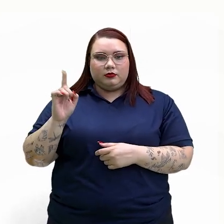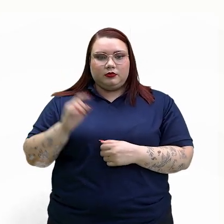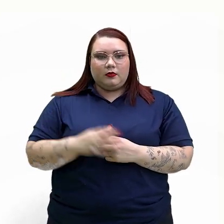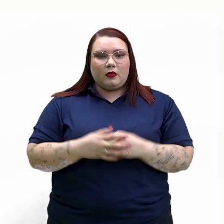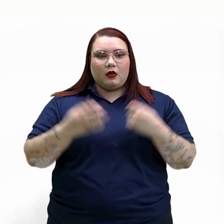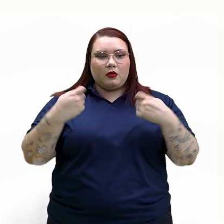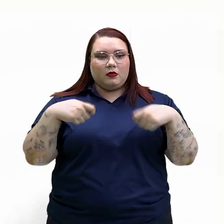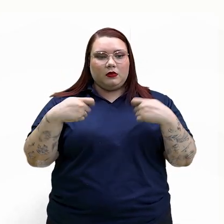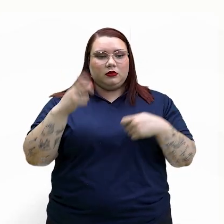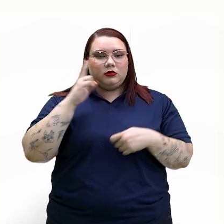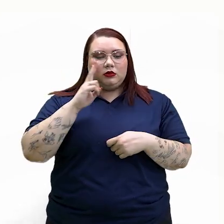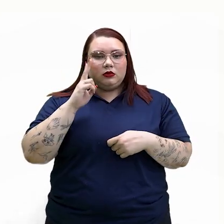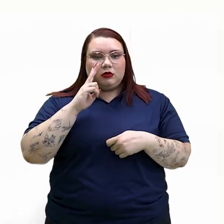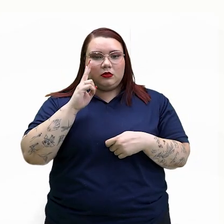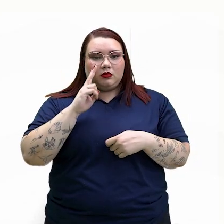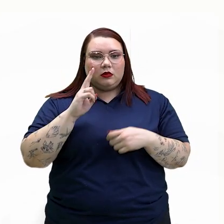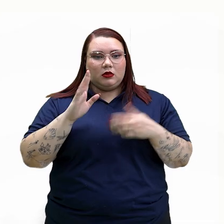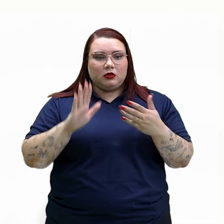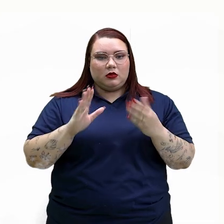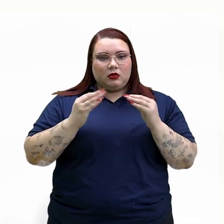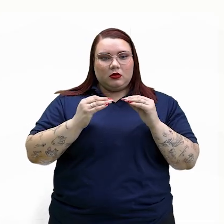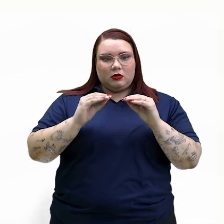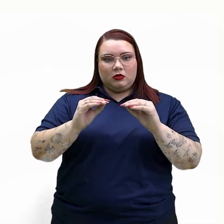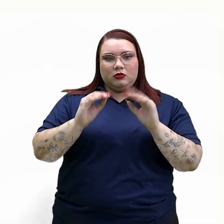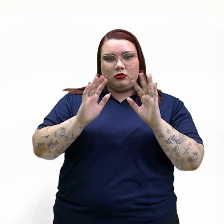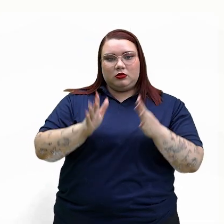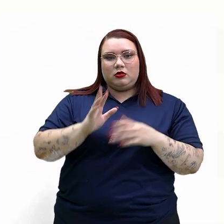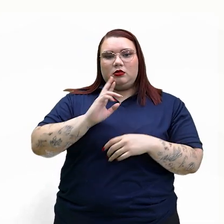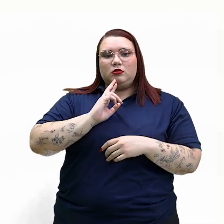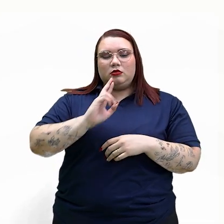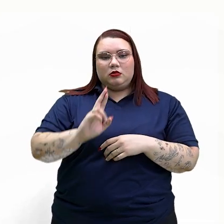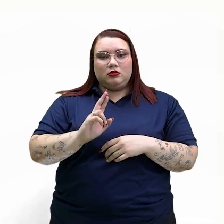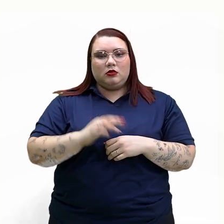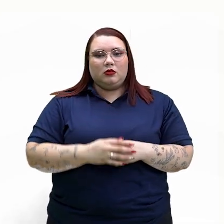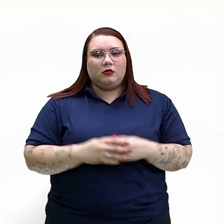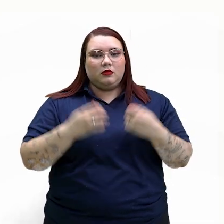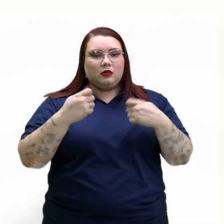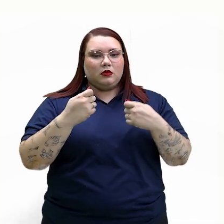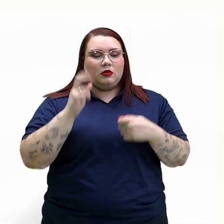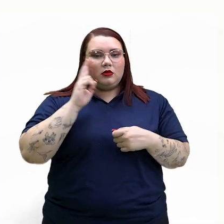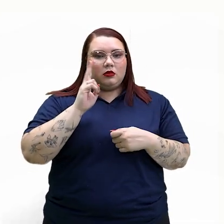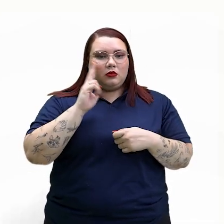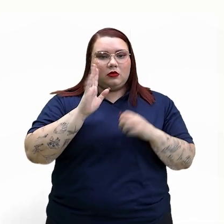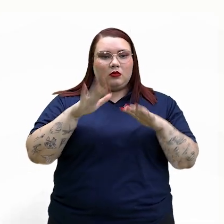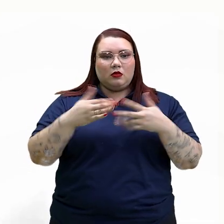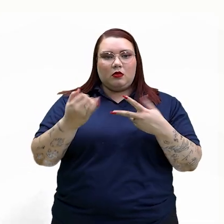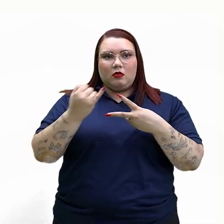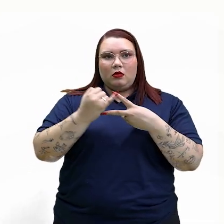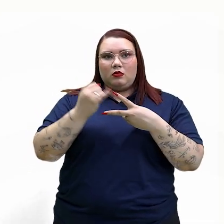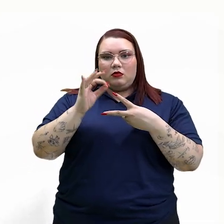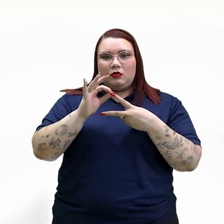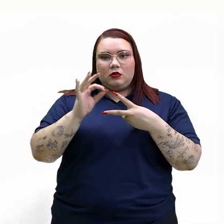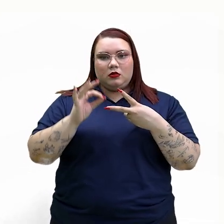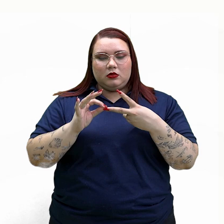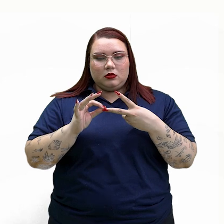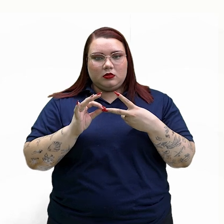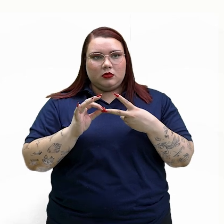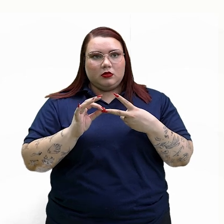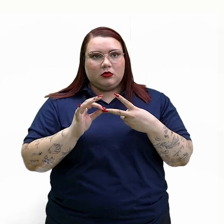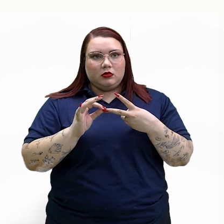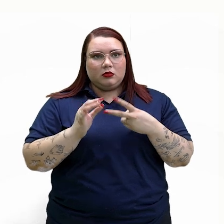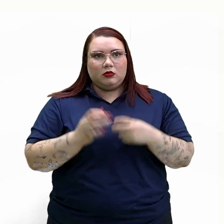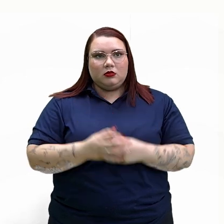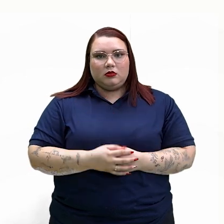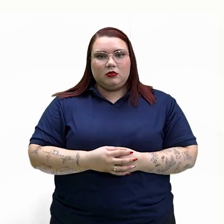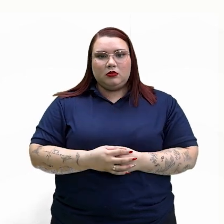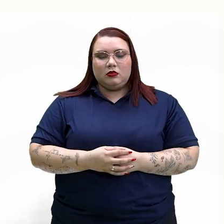que lembrar qual é, apesar de ter colocado a resposta, mas eu tenho que lembrar qual é esse polígono. Esse polígono